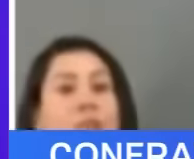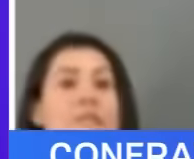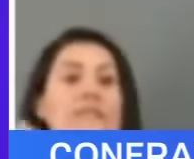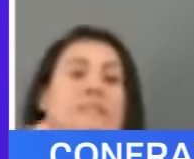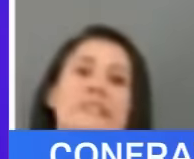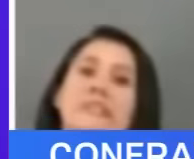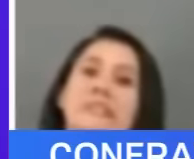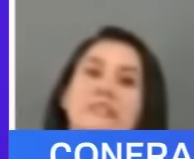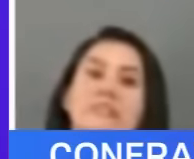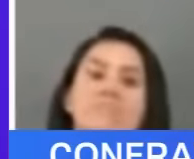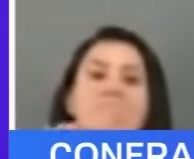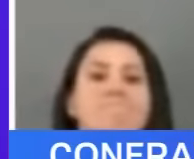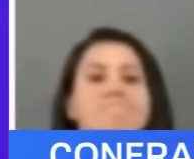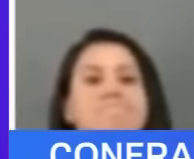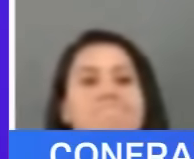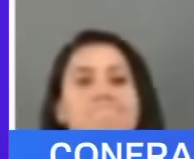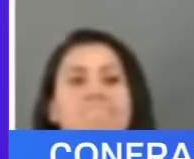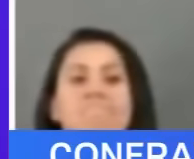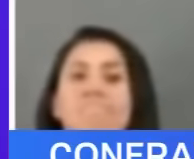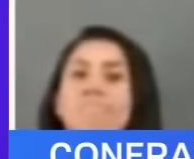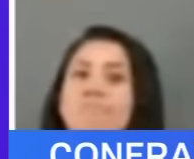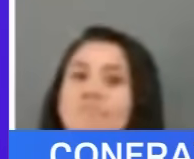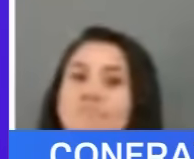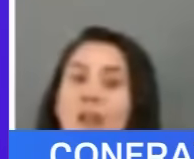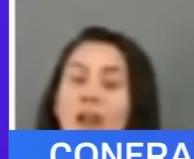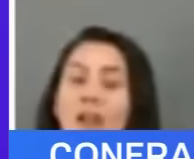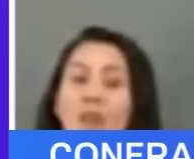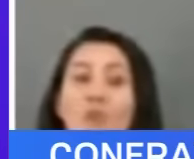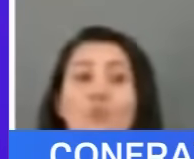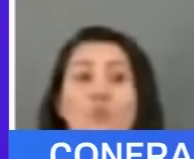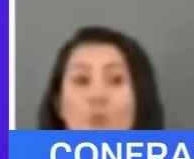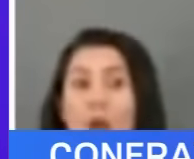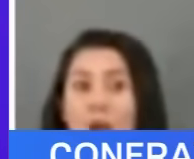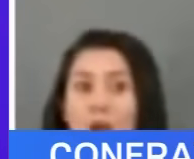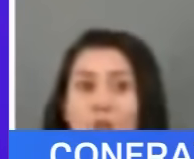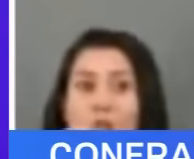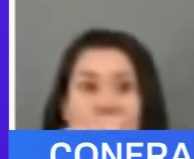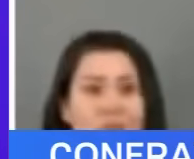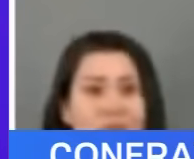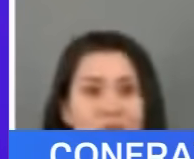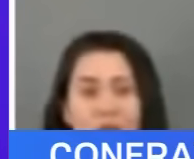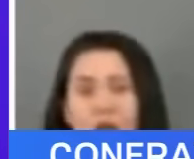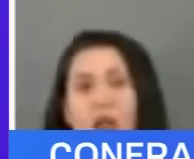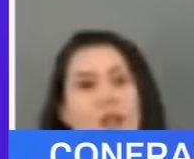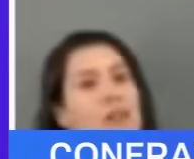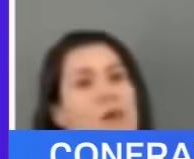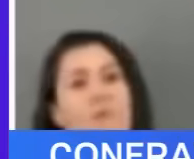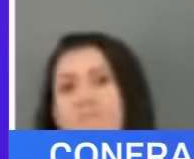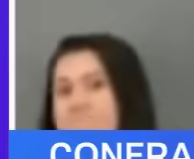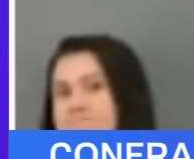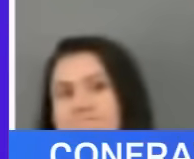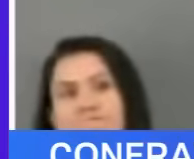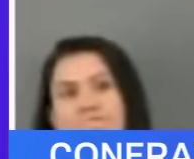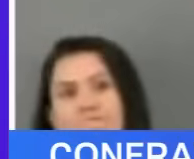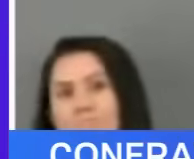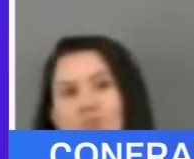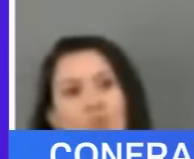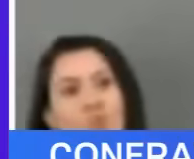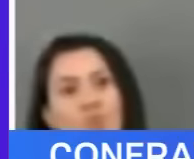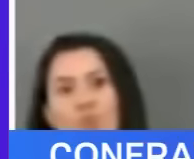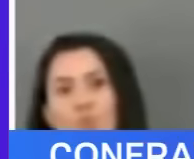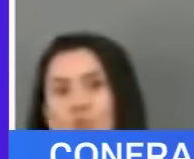votar com a camisa do Brasil enfim foi pra festinha ficou 3 horas lá no evento